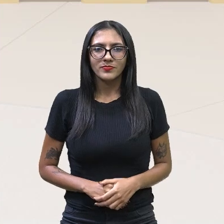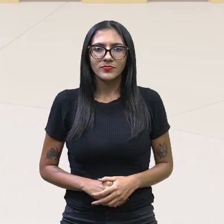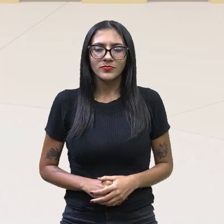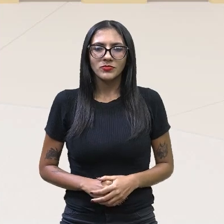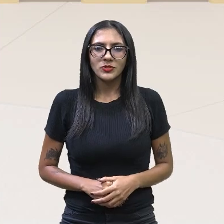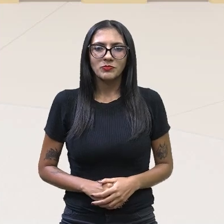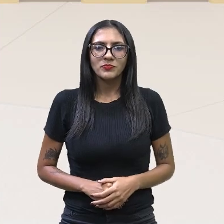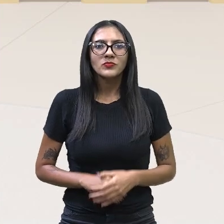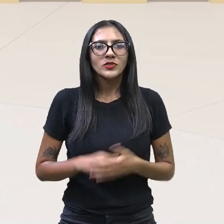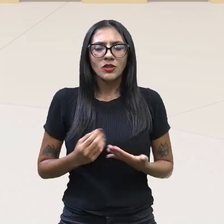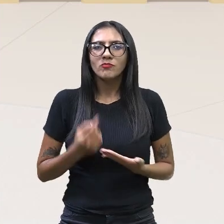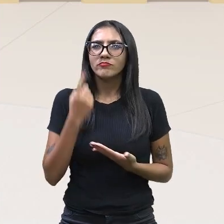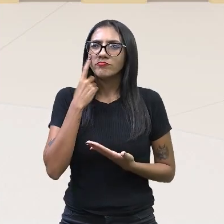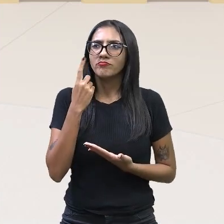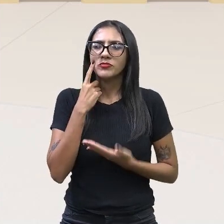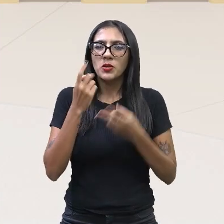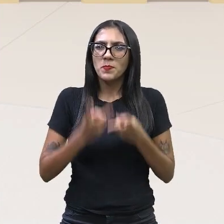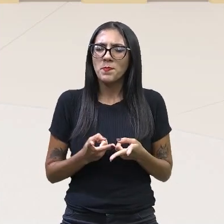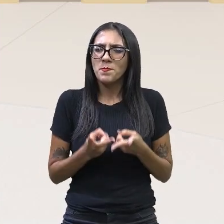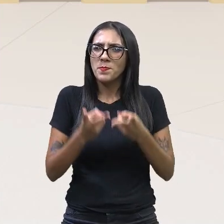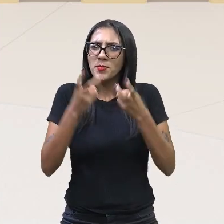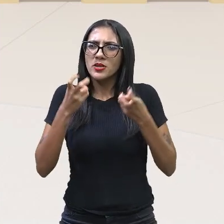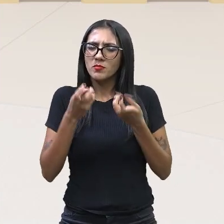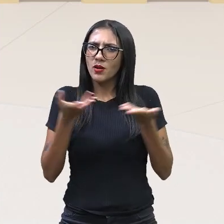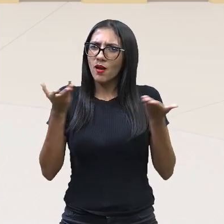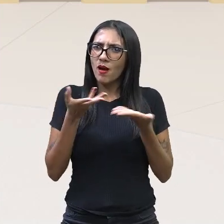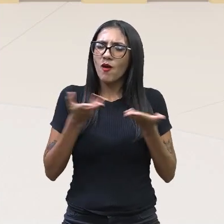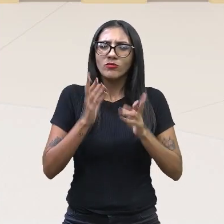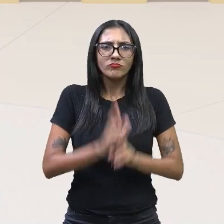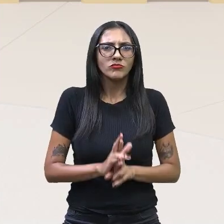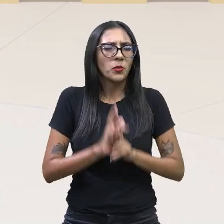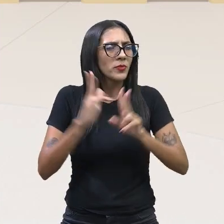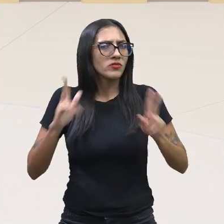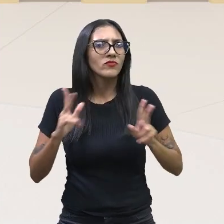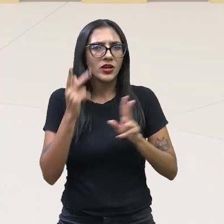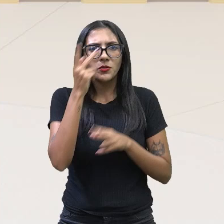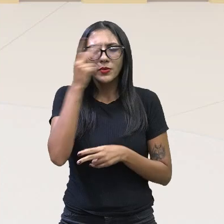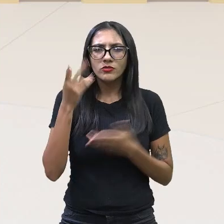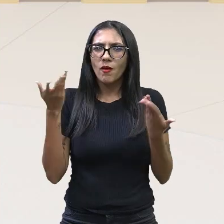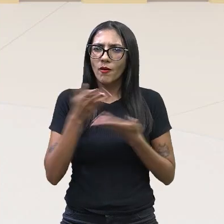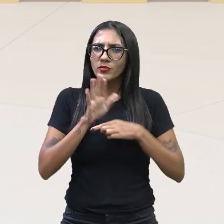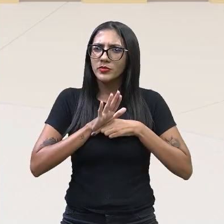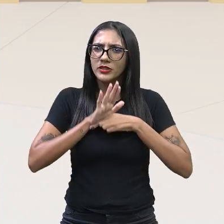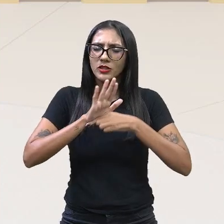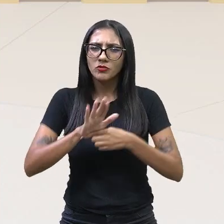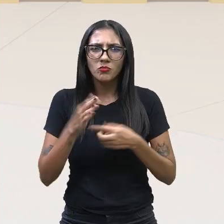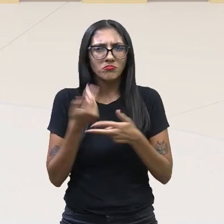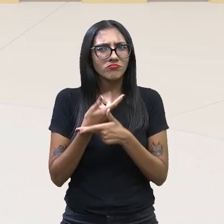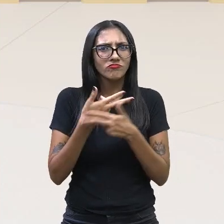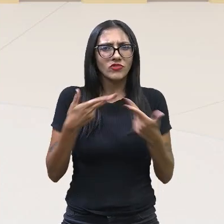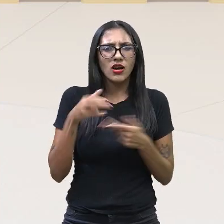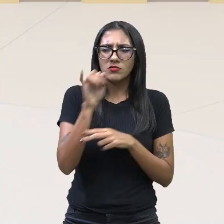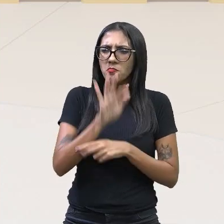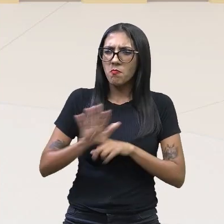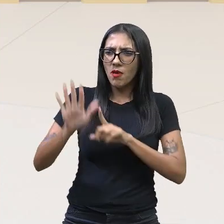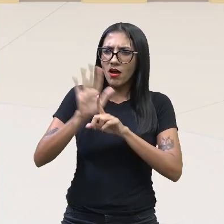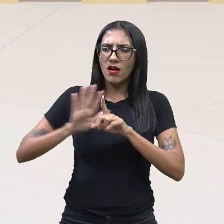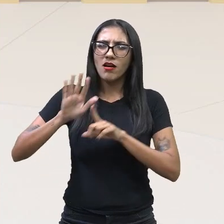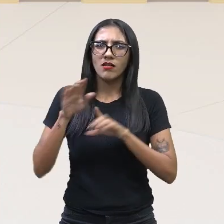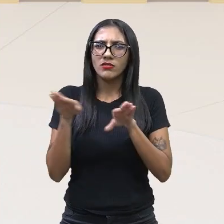Muito bem, vocês conseguiram perceber agora a entonação dele, como foi apresentado, teve mais elementos visuais,